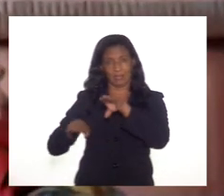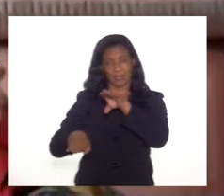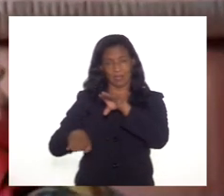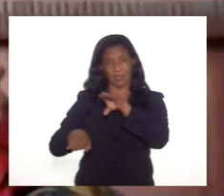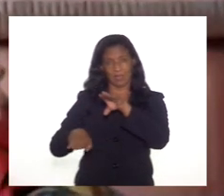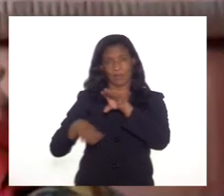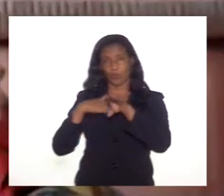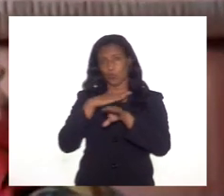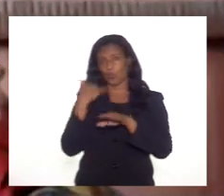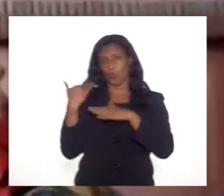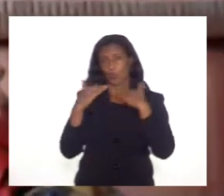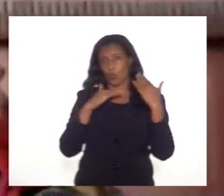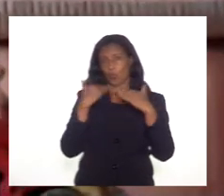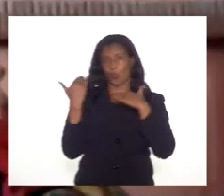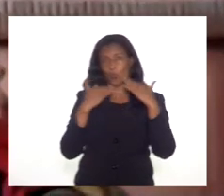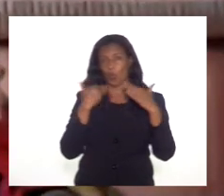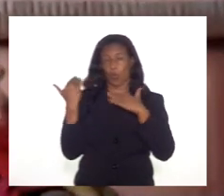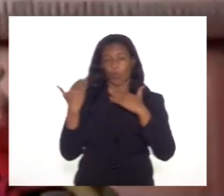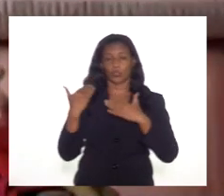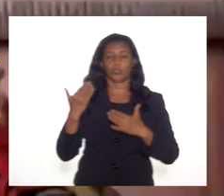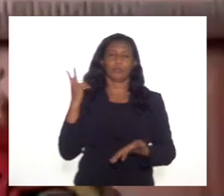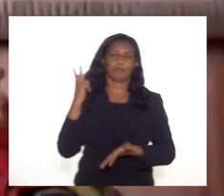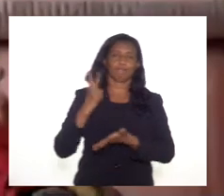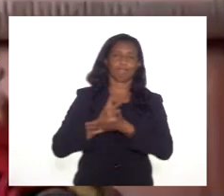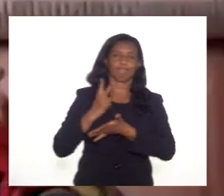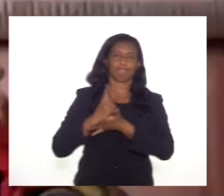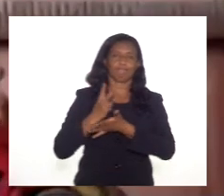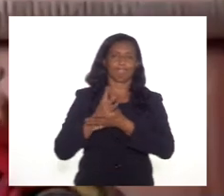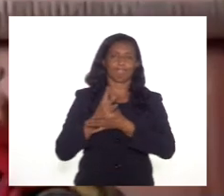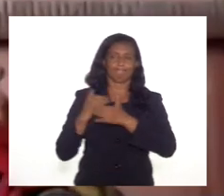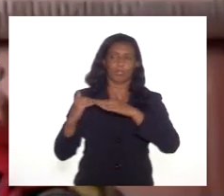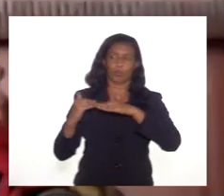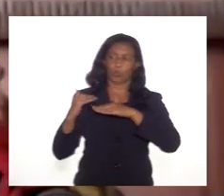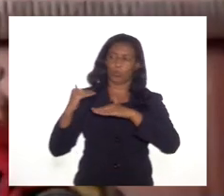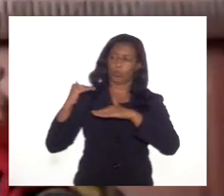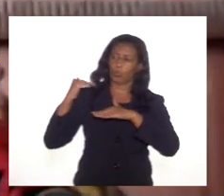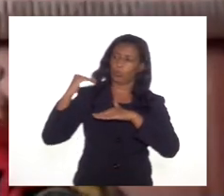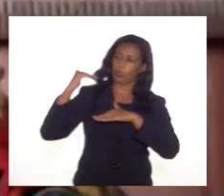pela Covid-19 que ainda são ascendentes.